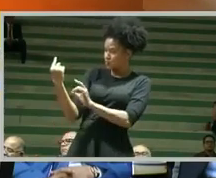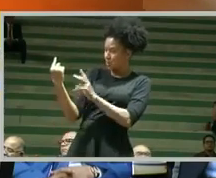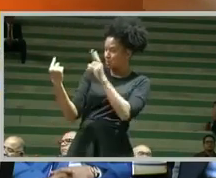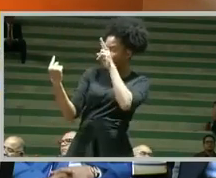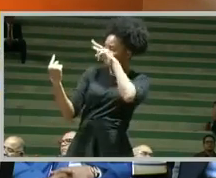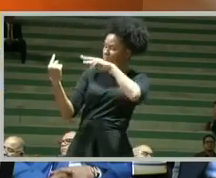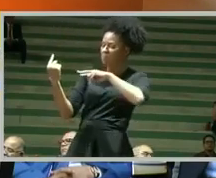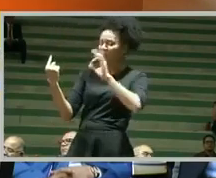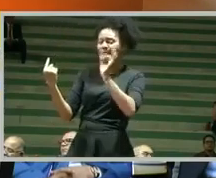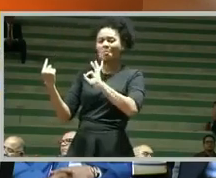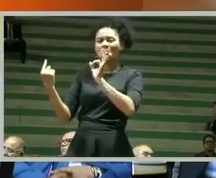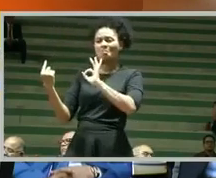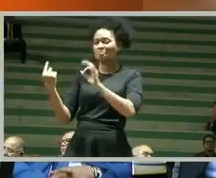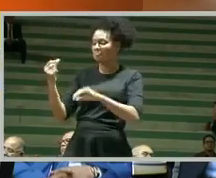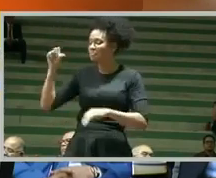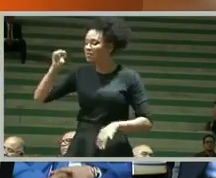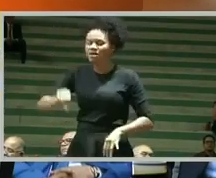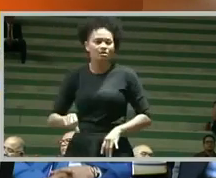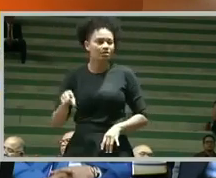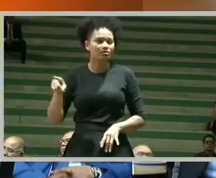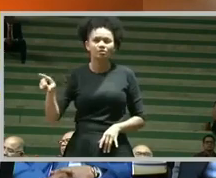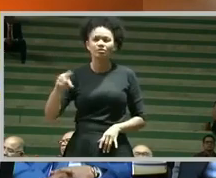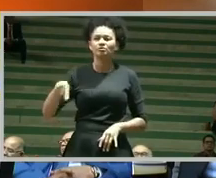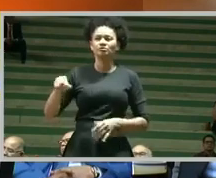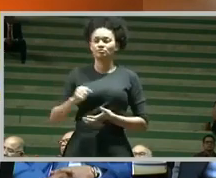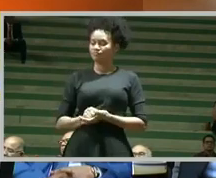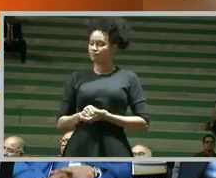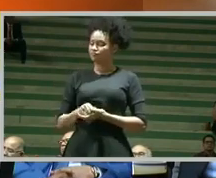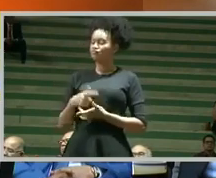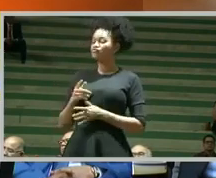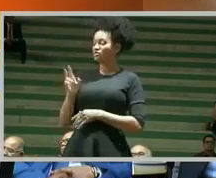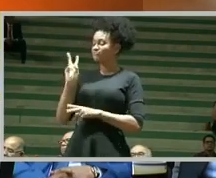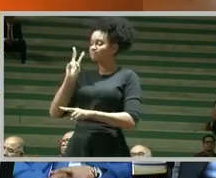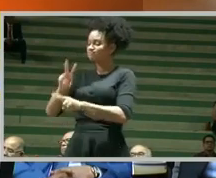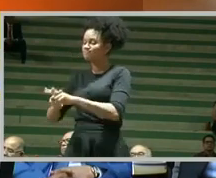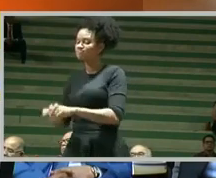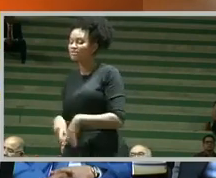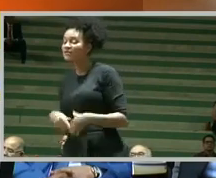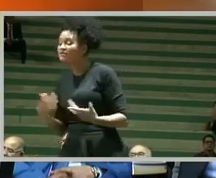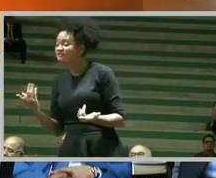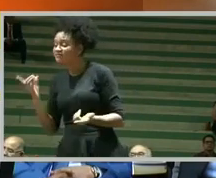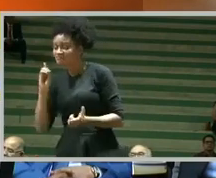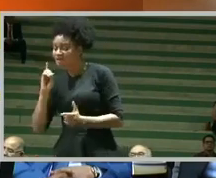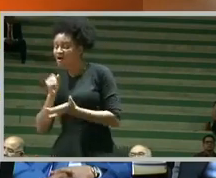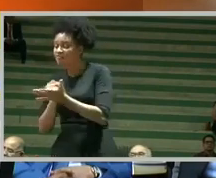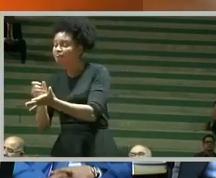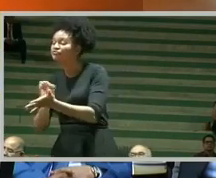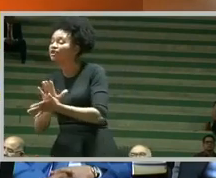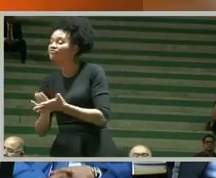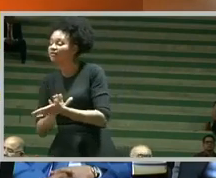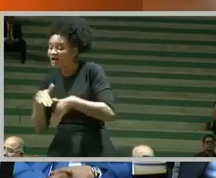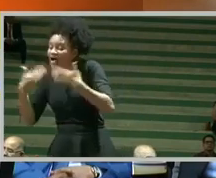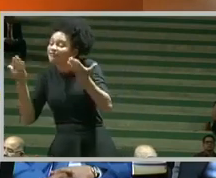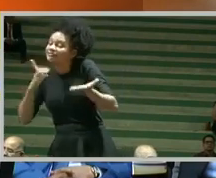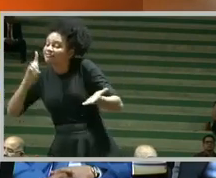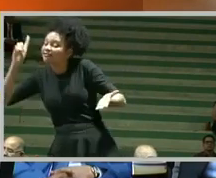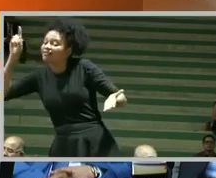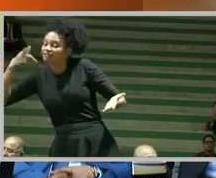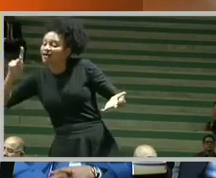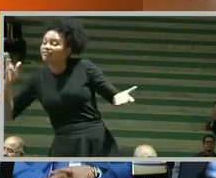vê-lo. E pior, vocês estão nas nossas mãos e ele não faz nada. Cadê o Deus de vocês?